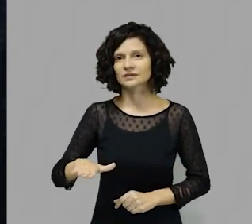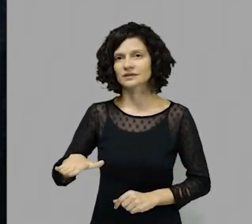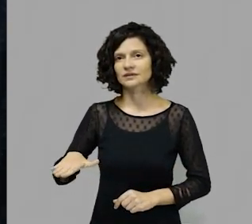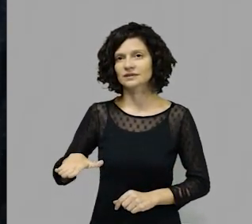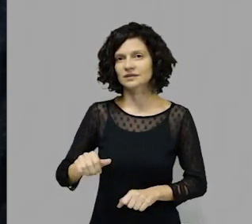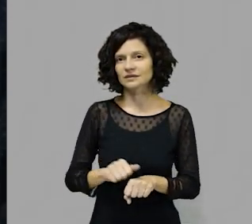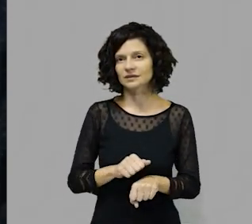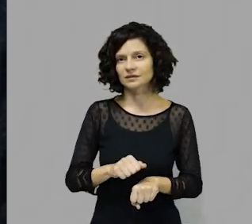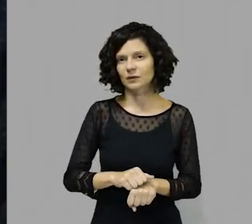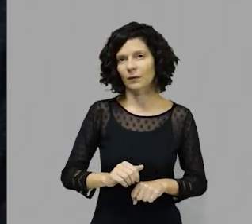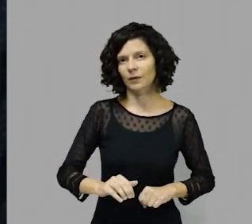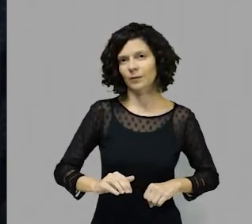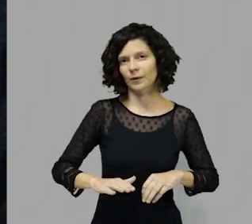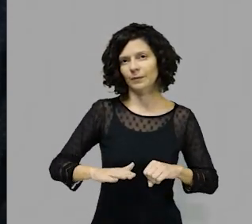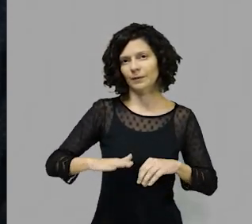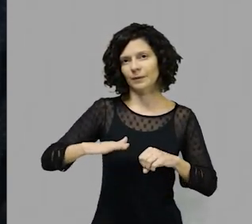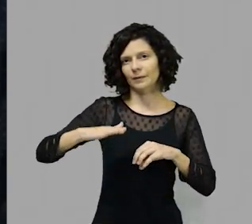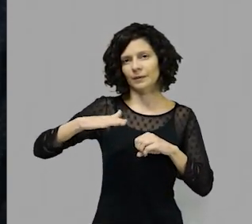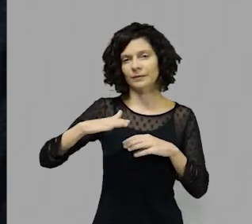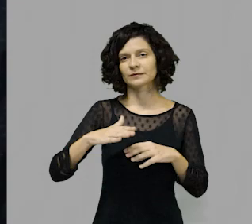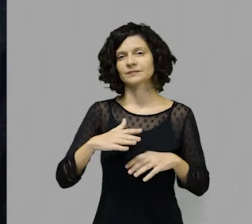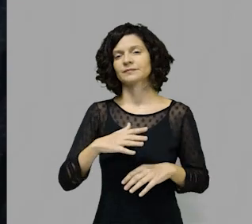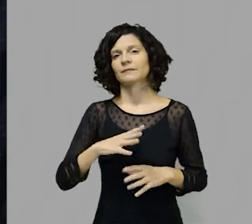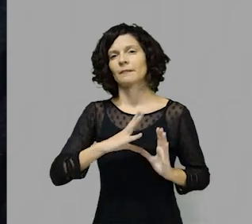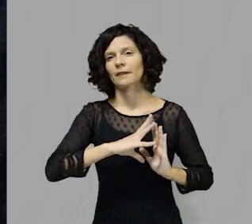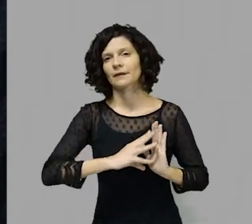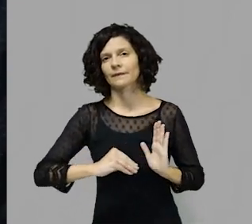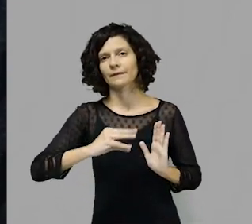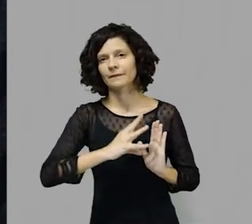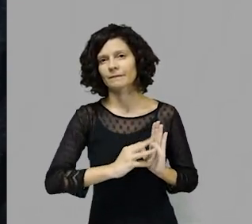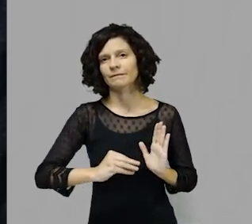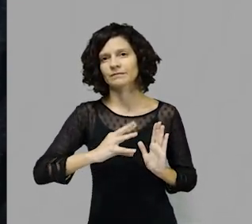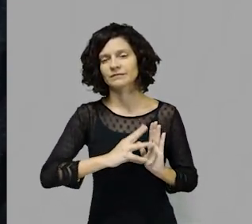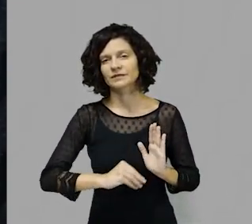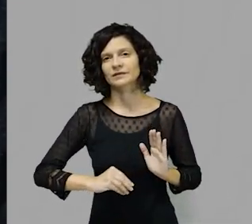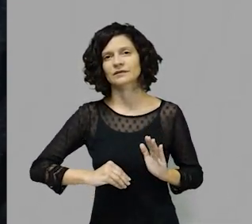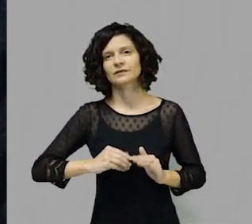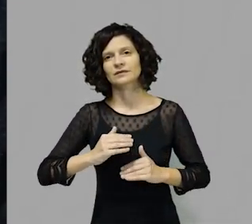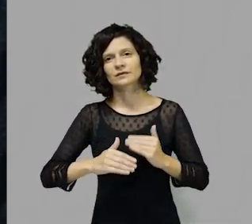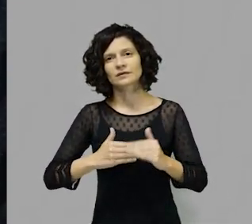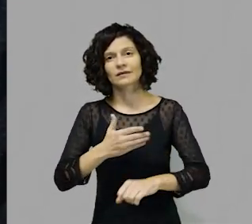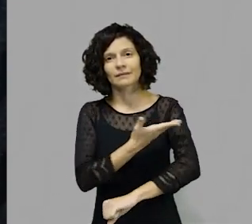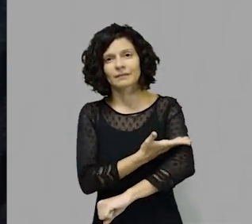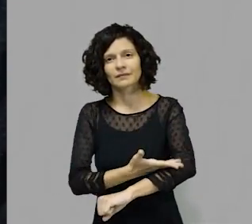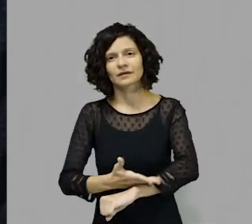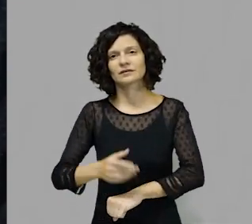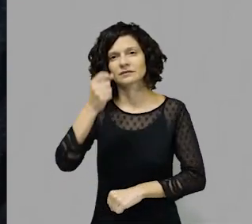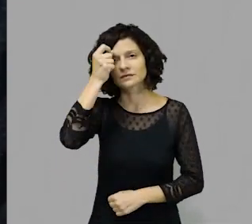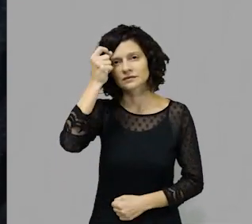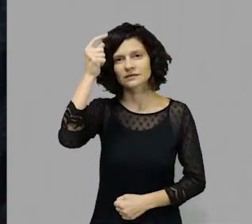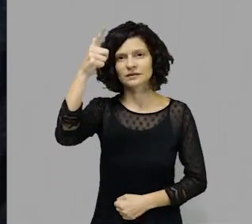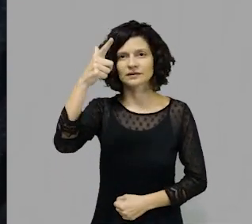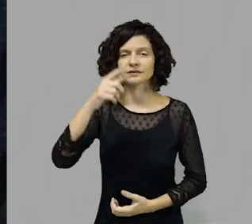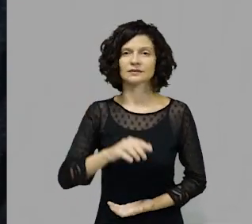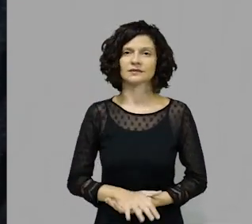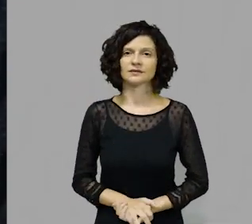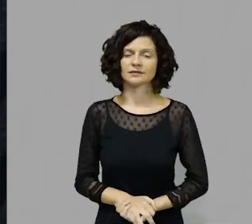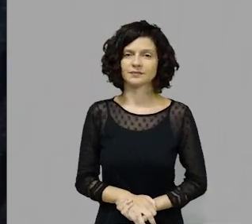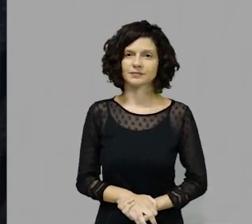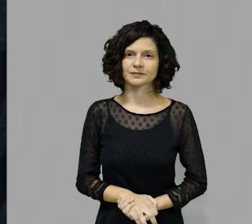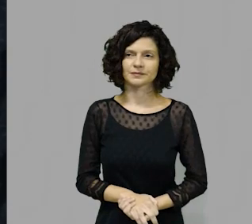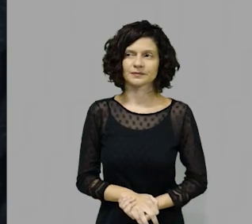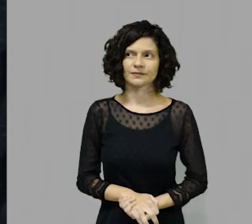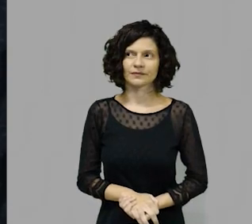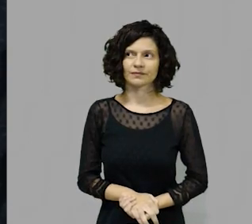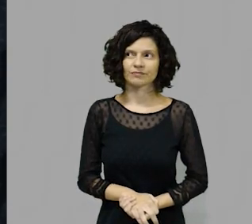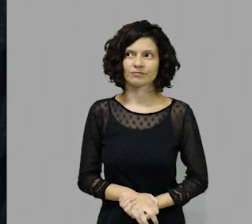que passam a reproduzir esses comportamentos, hábitos e ideias sobre a sua própria condição social. É visto até como um